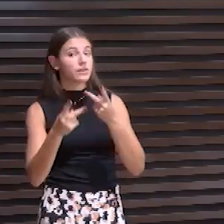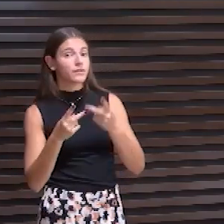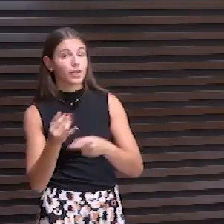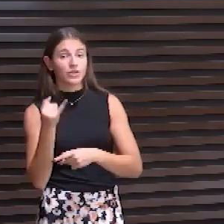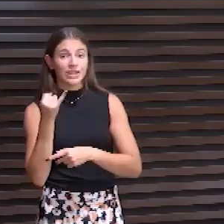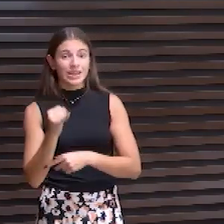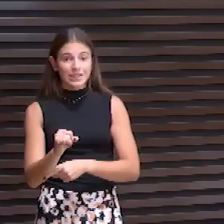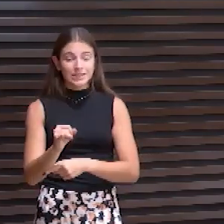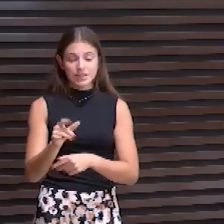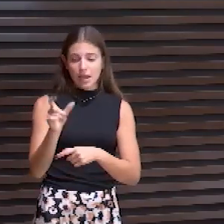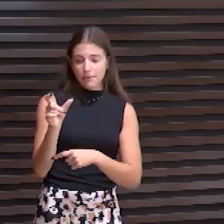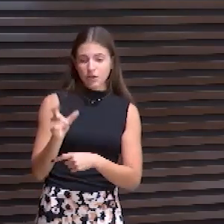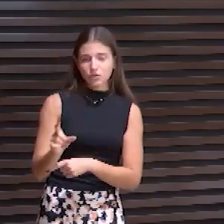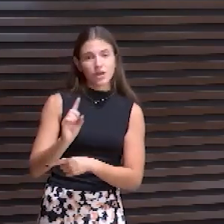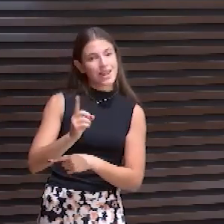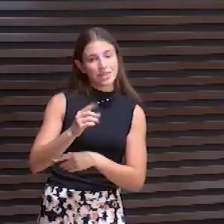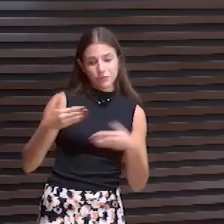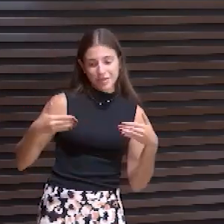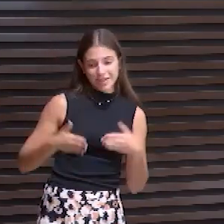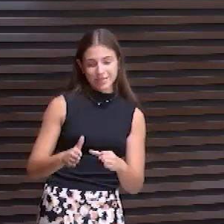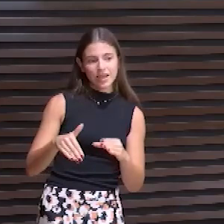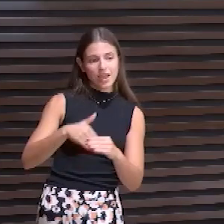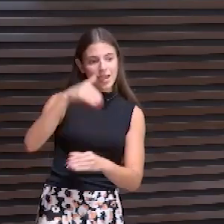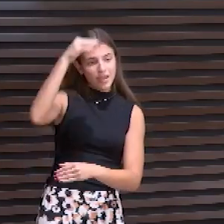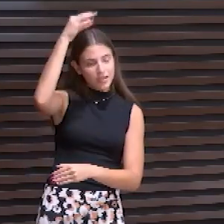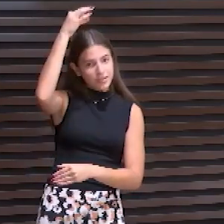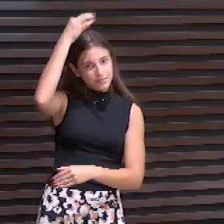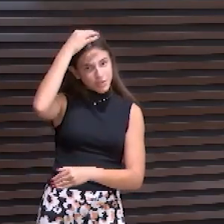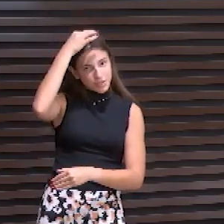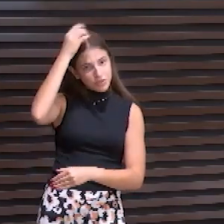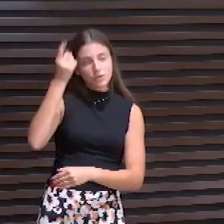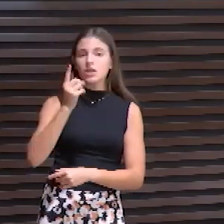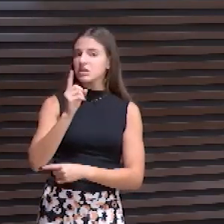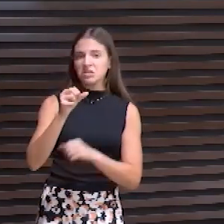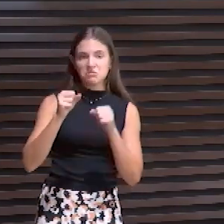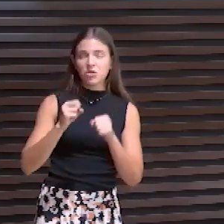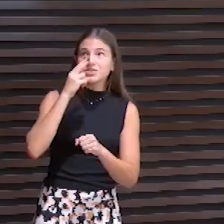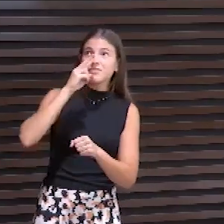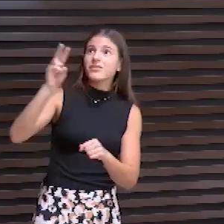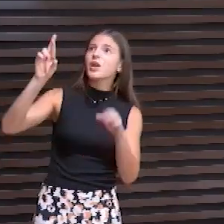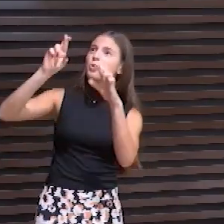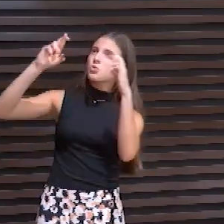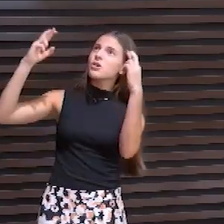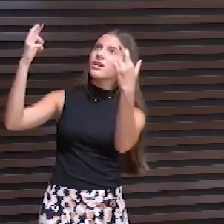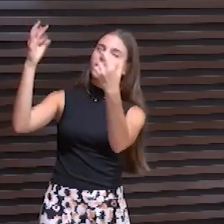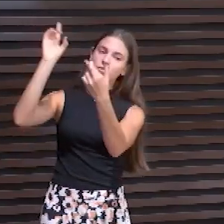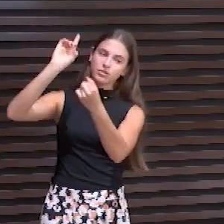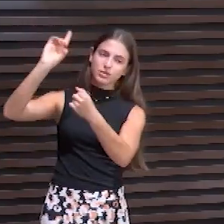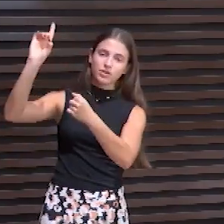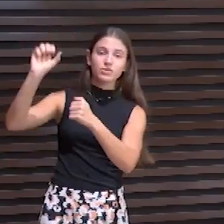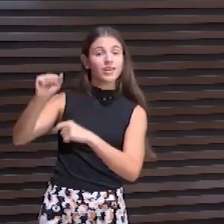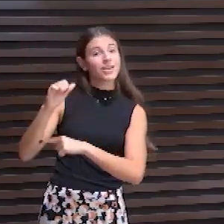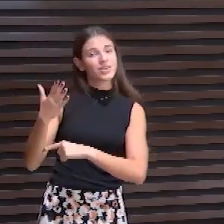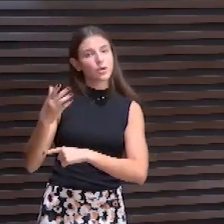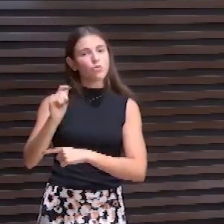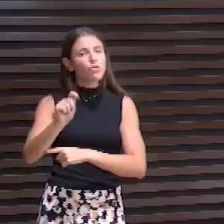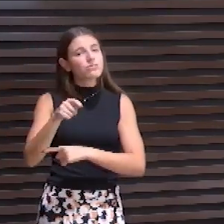novo, não pode ver o reino de Deus. Então o milagre, o sinal em si, não salva ninguém.